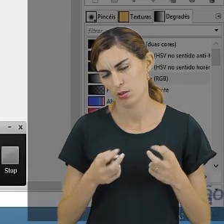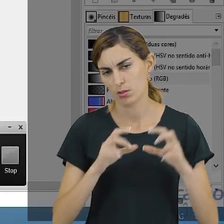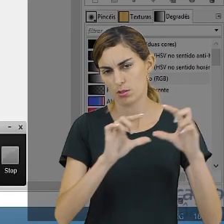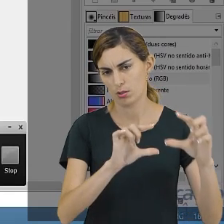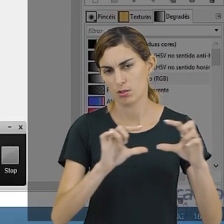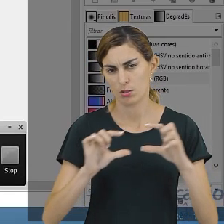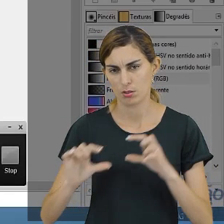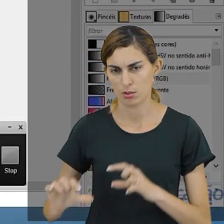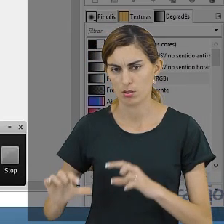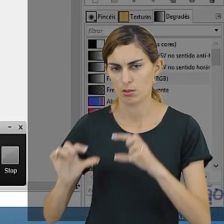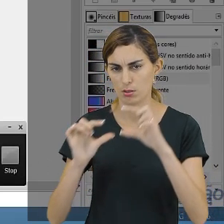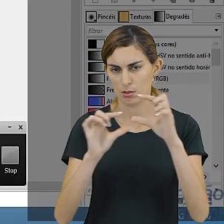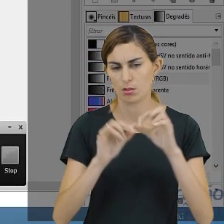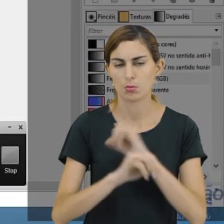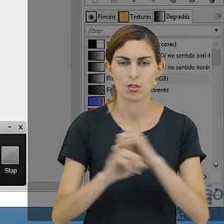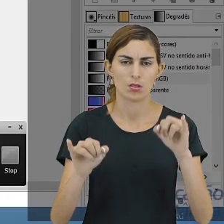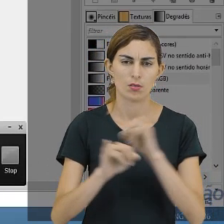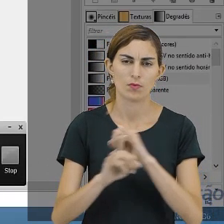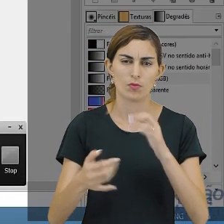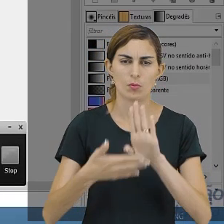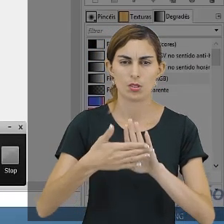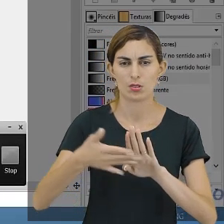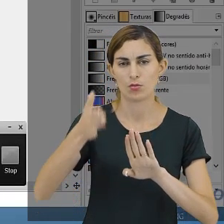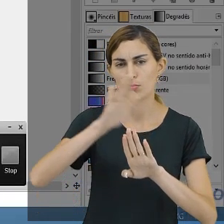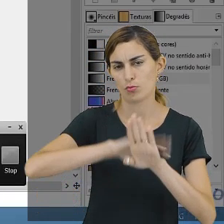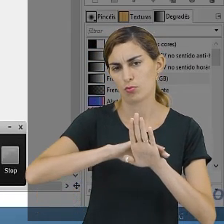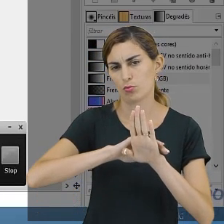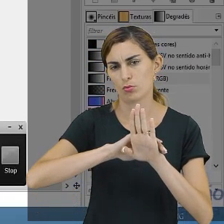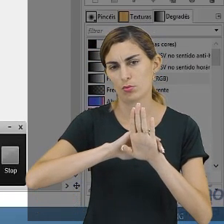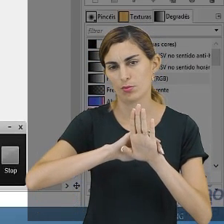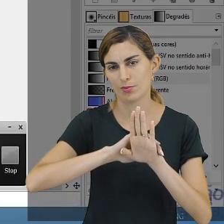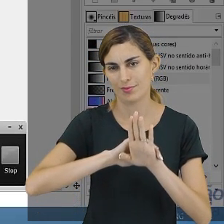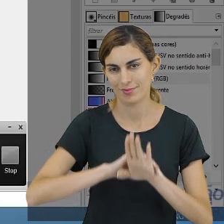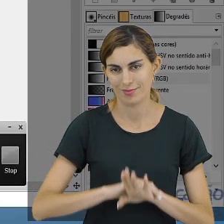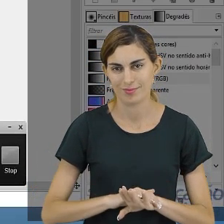a câmera veio sem a informação de fundo.